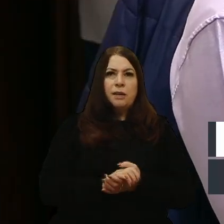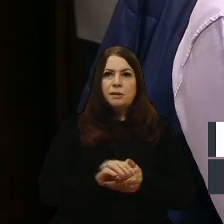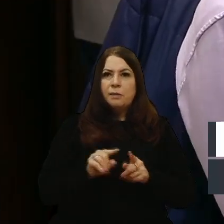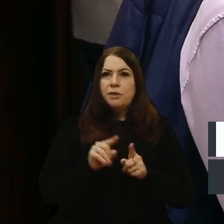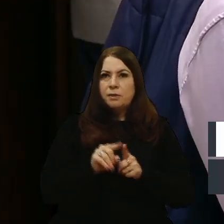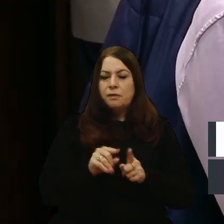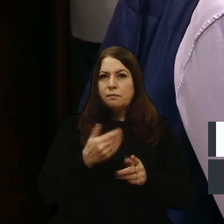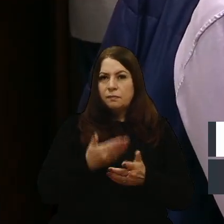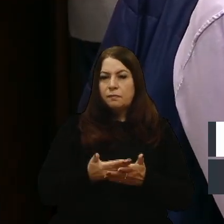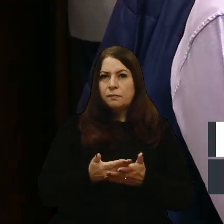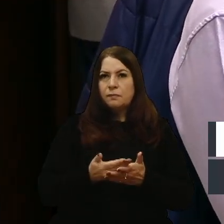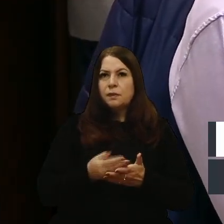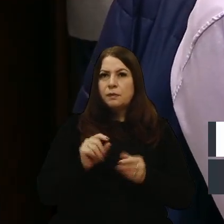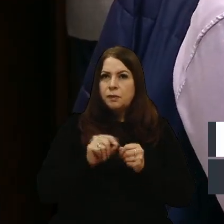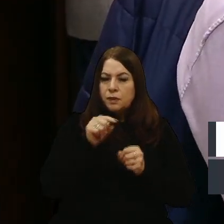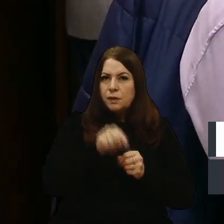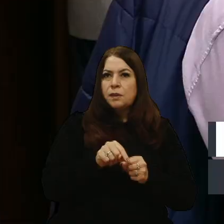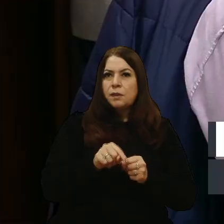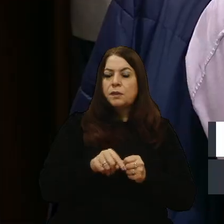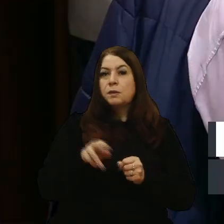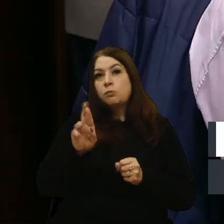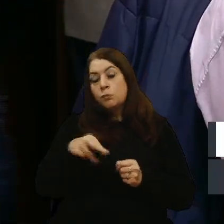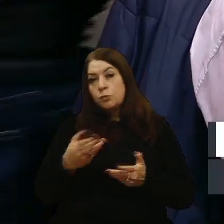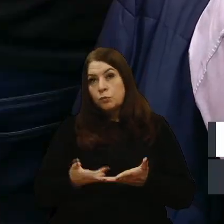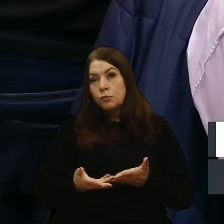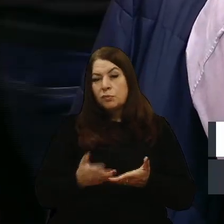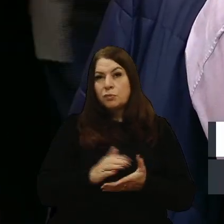de urgência e não fiz esse em razão da